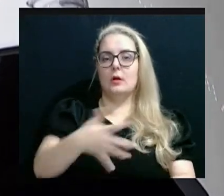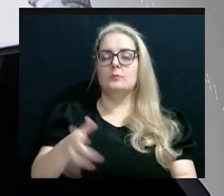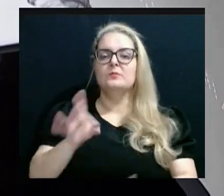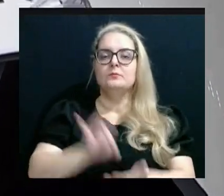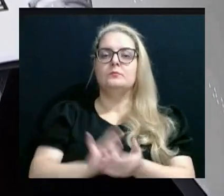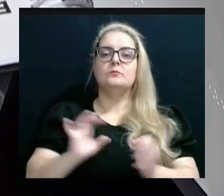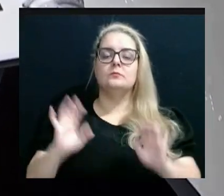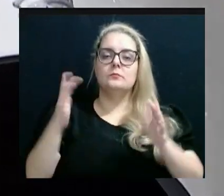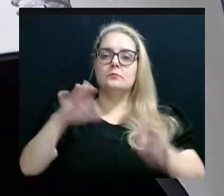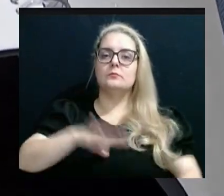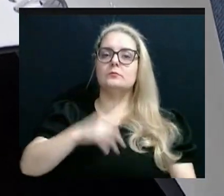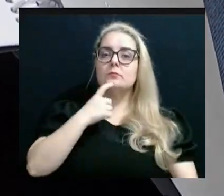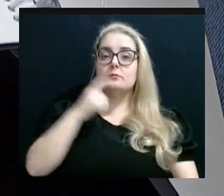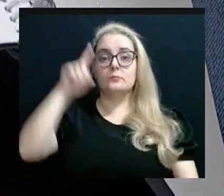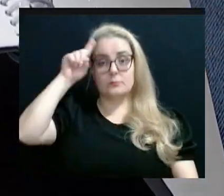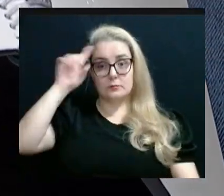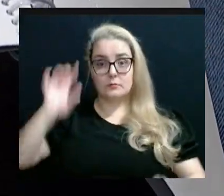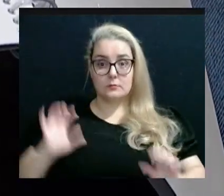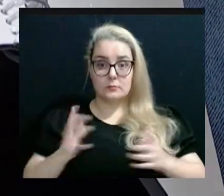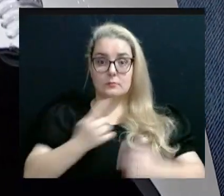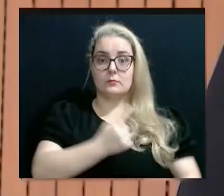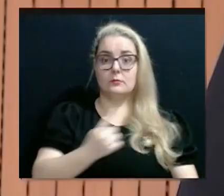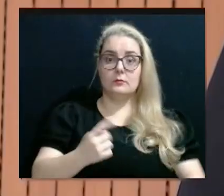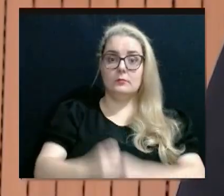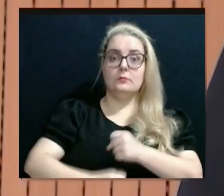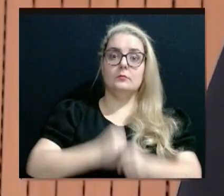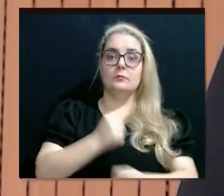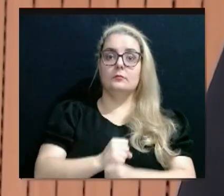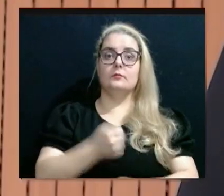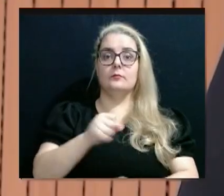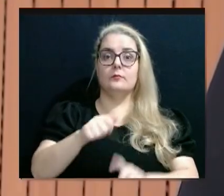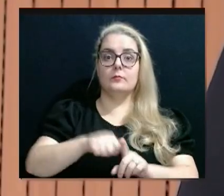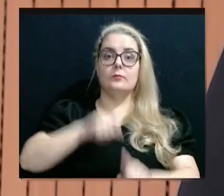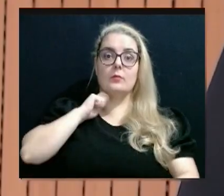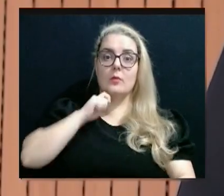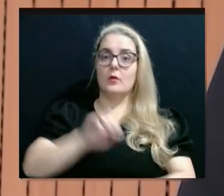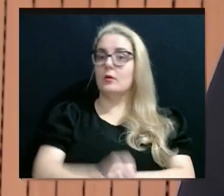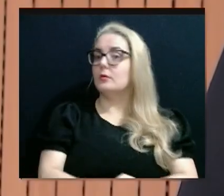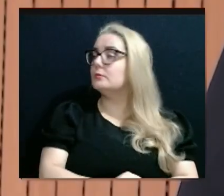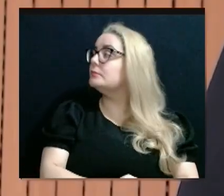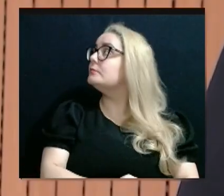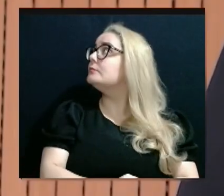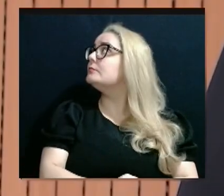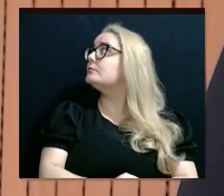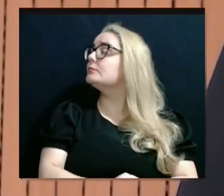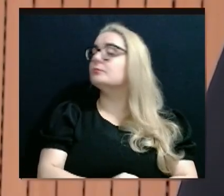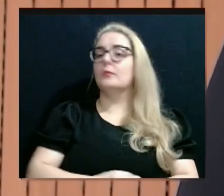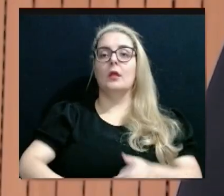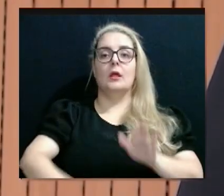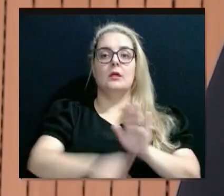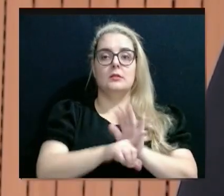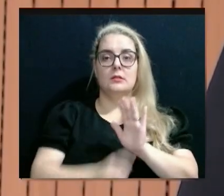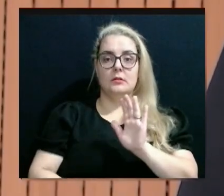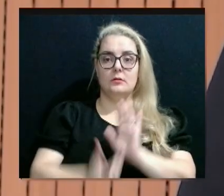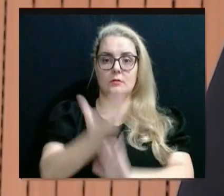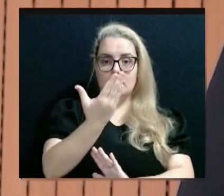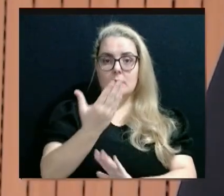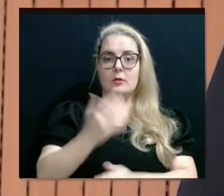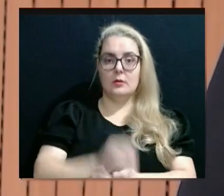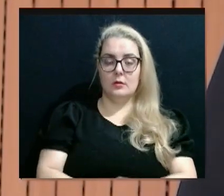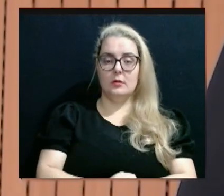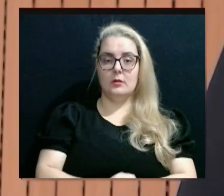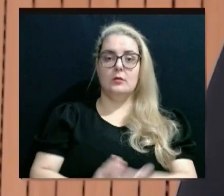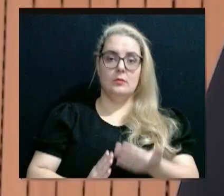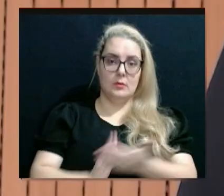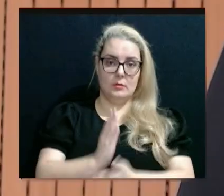data celebrada anualmente em 8 de abril. Essa lei foi instituída, foi aprovada por uma iniciativa